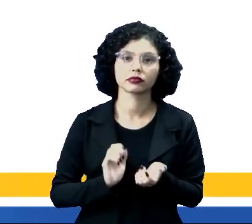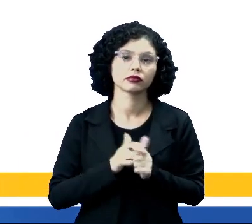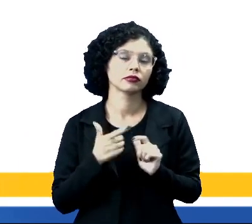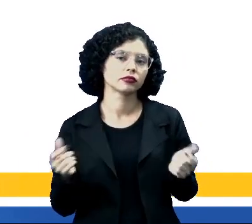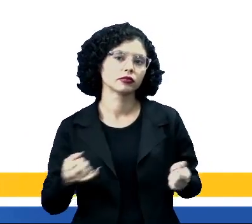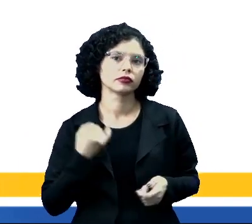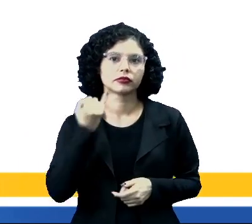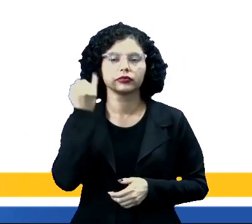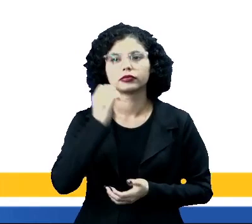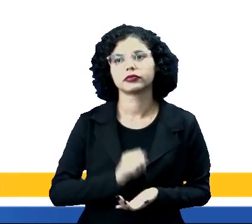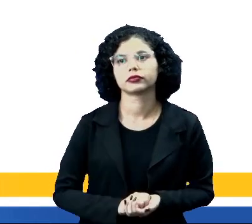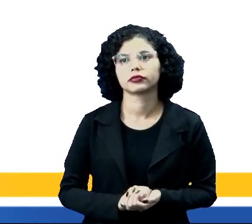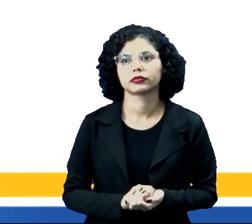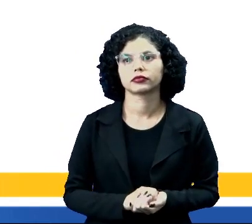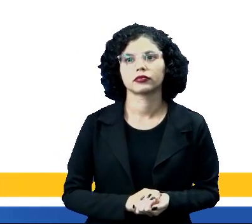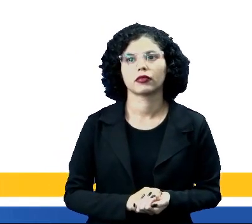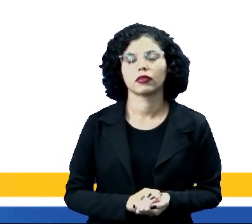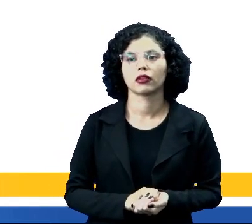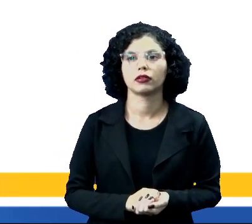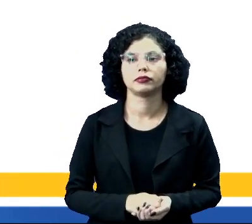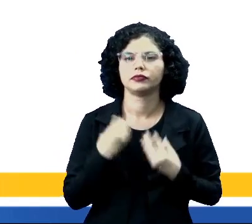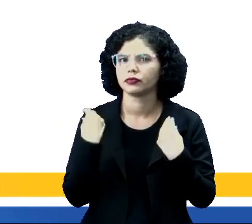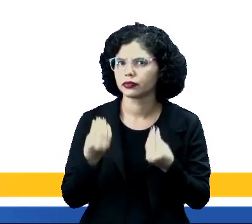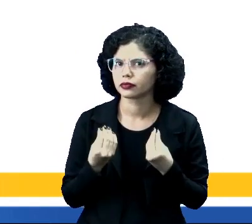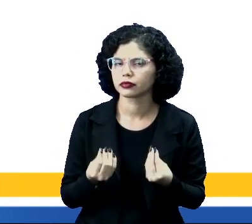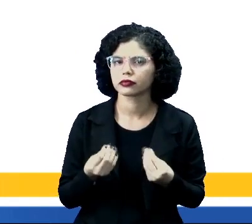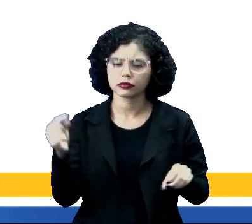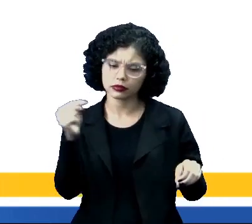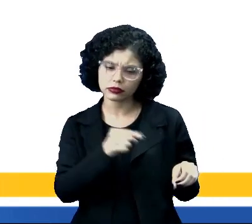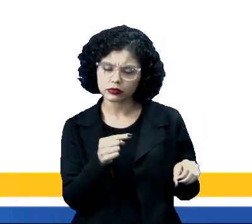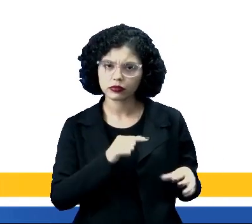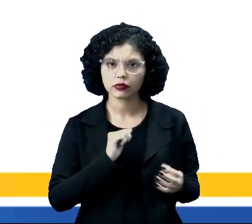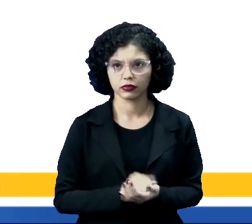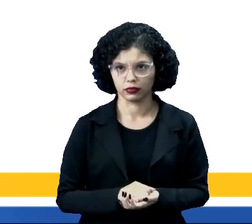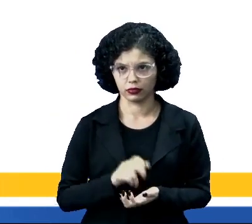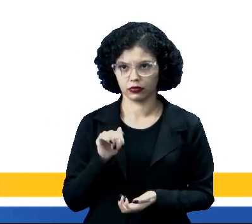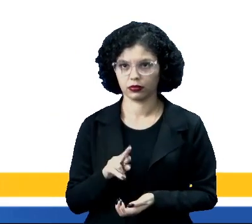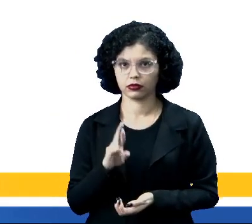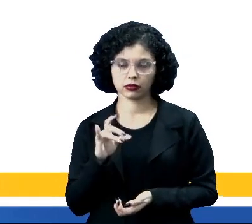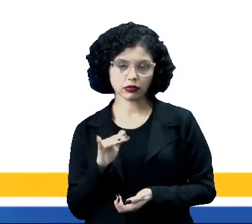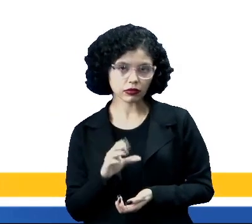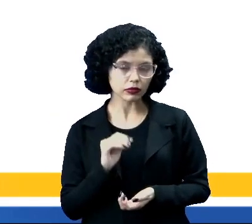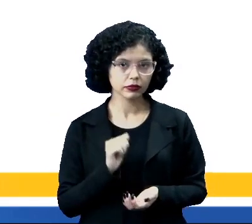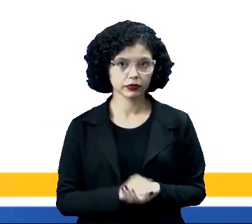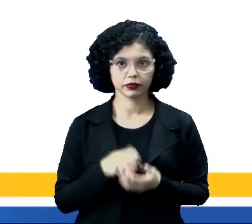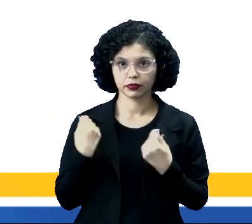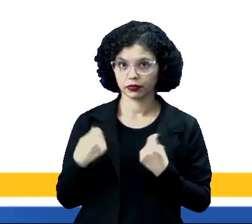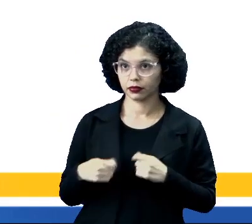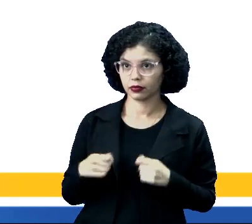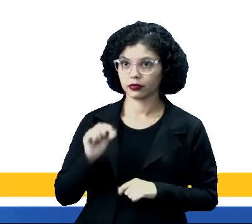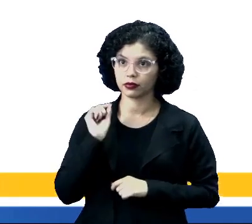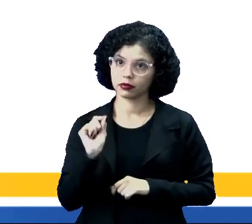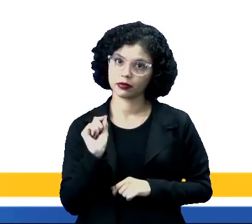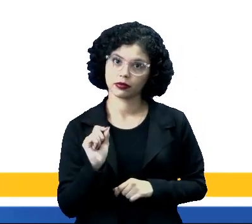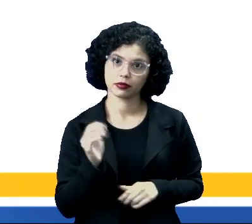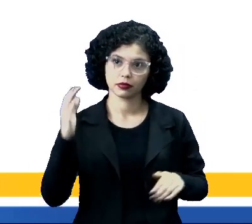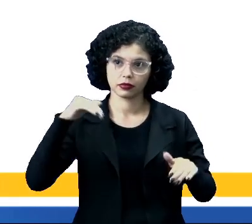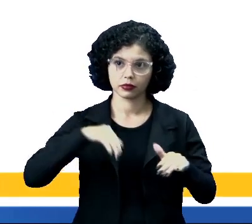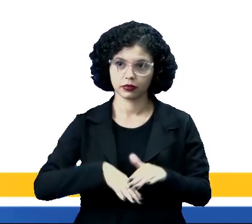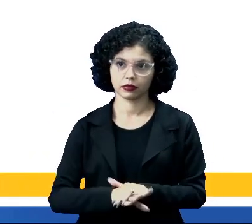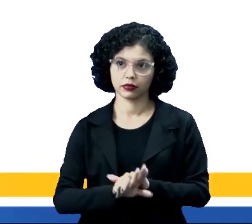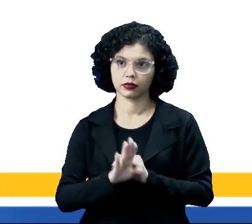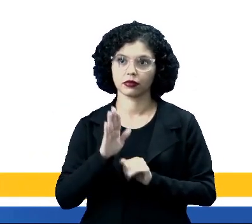mais especializada. E aí, para que serve esse núcleo? Esse núcleo ele vai servir para armazenar o